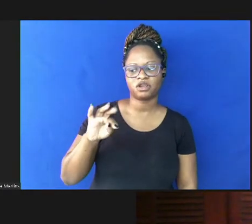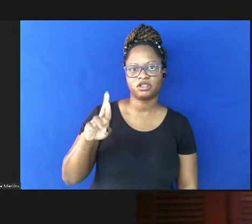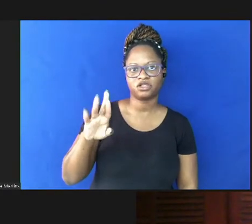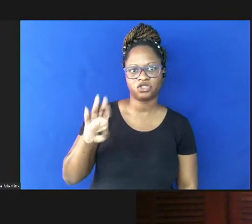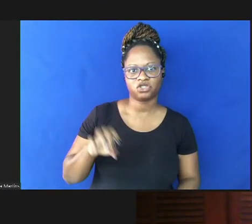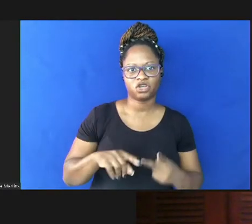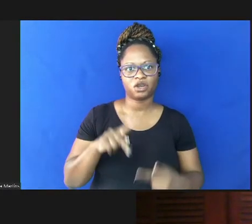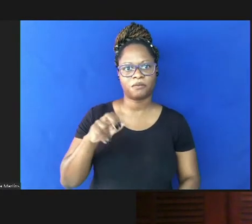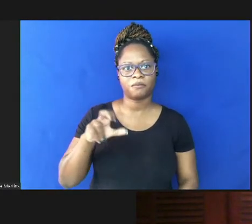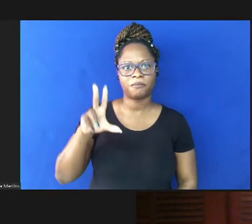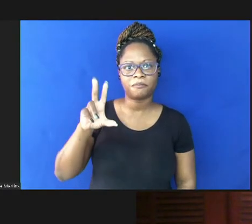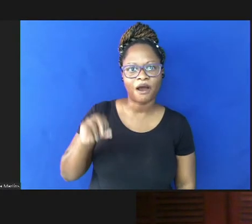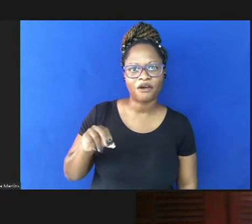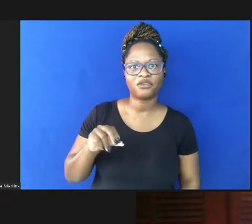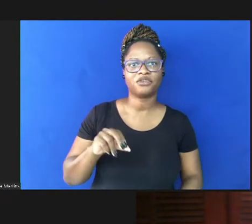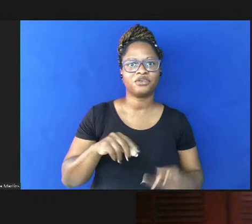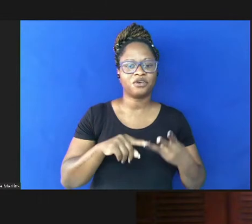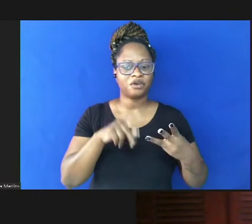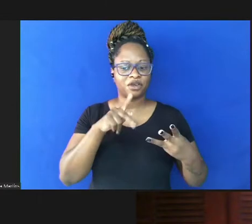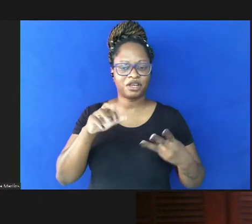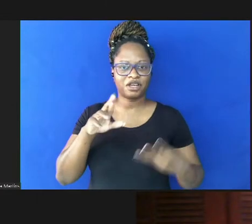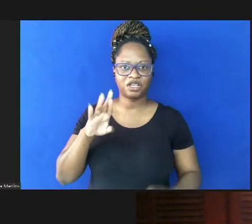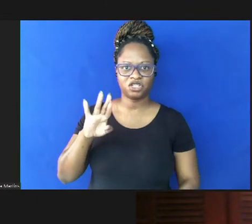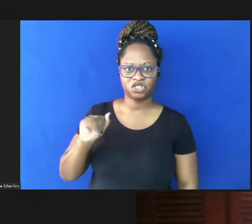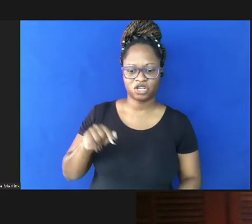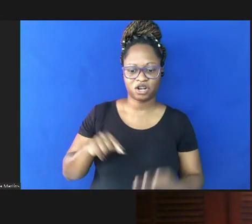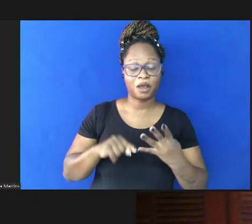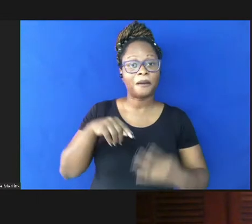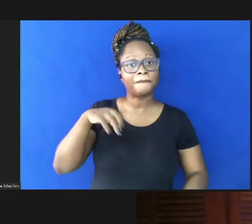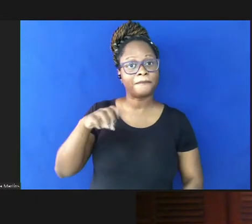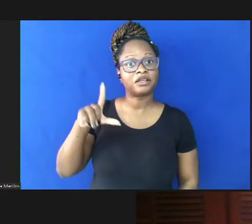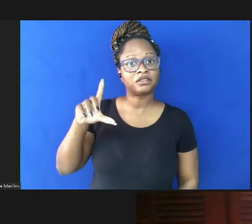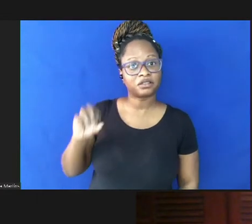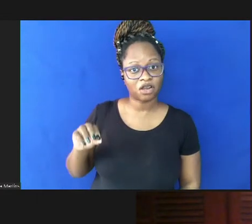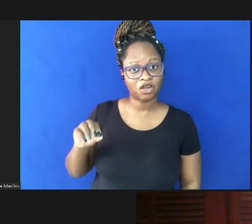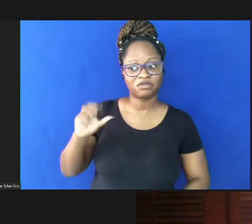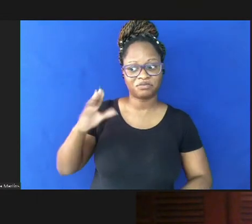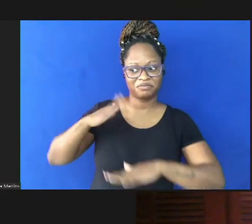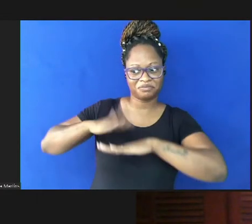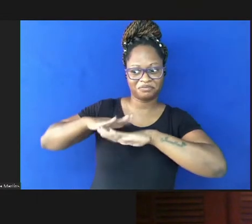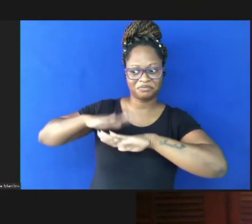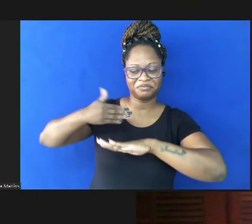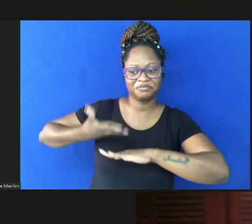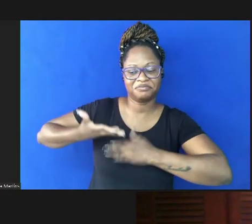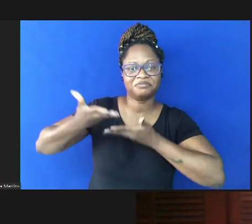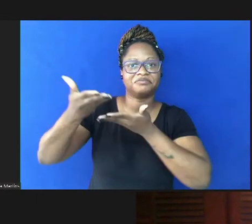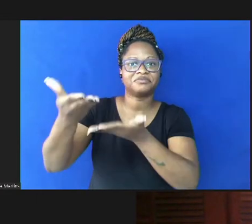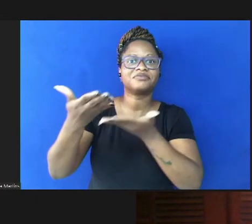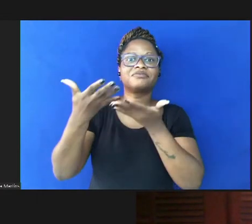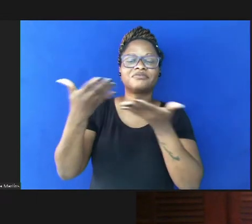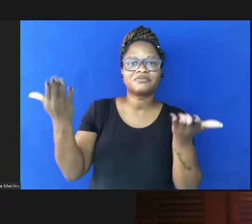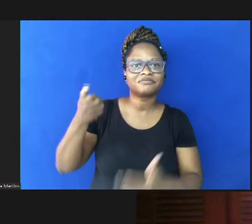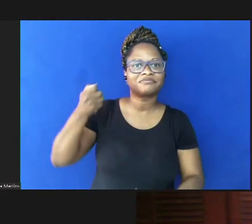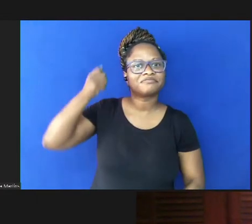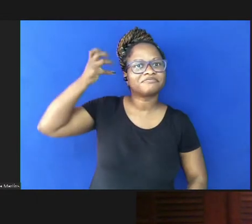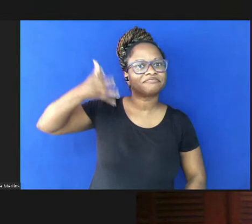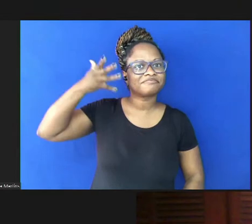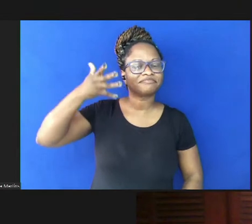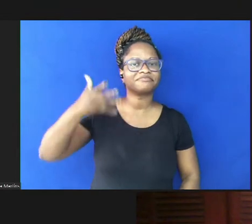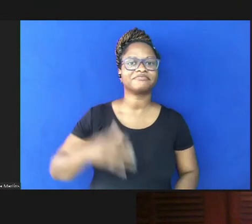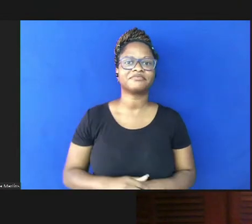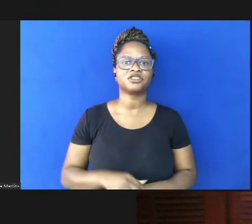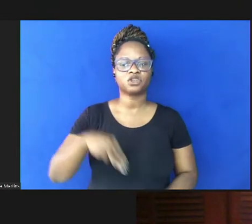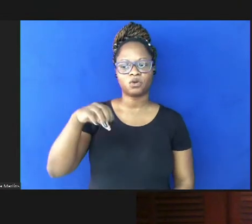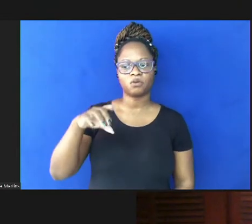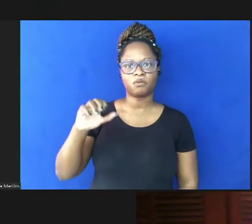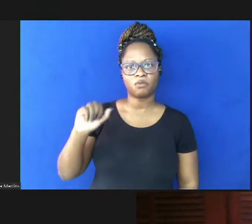professora Cristina, professor Marcelo Pelágio, que me convidou para o evento, Mônica, professora